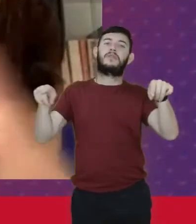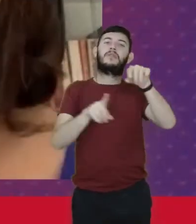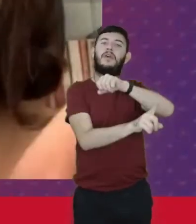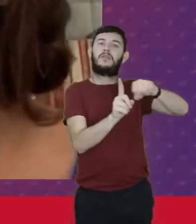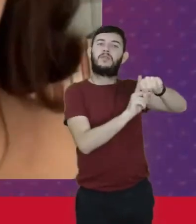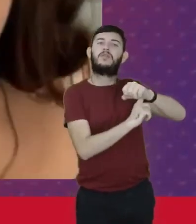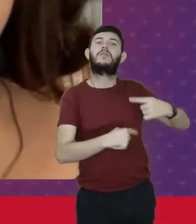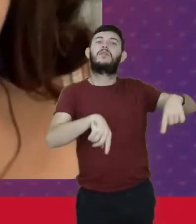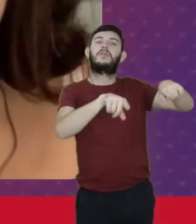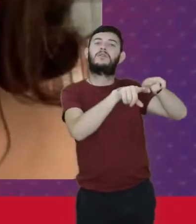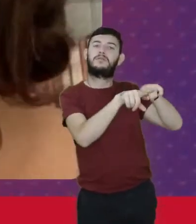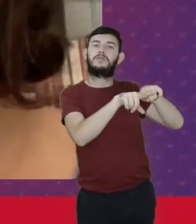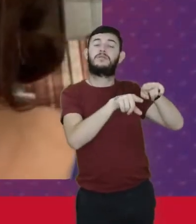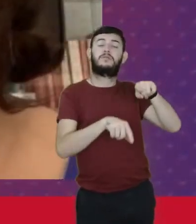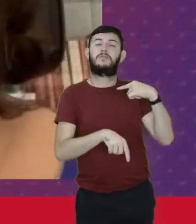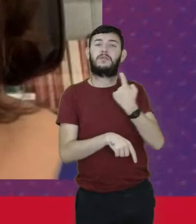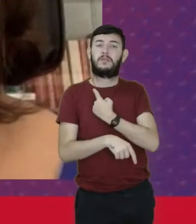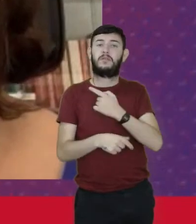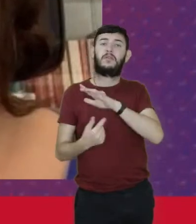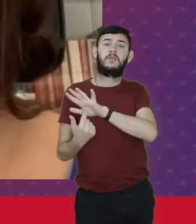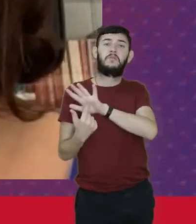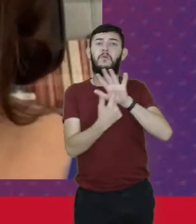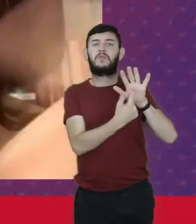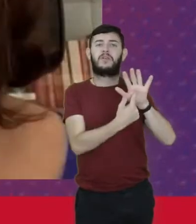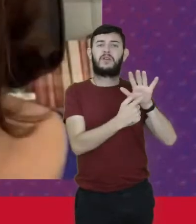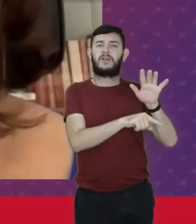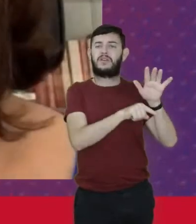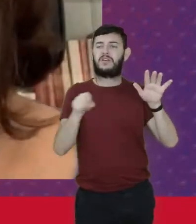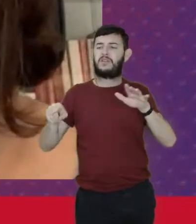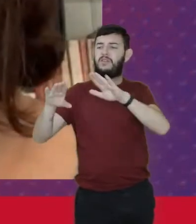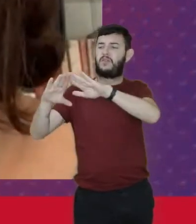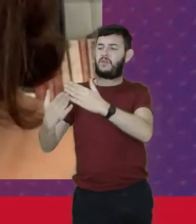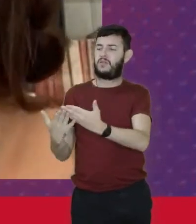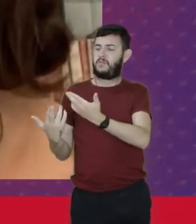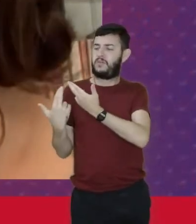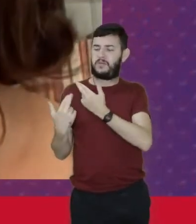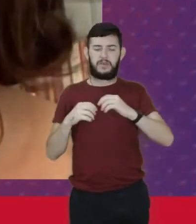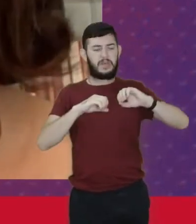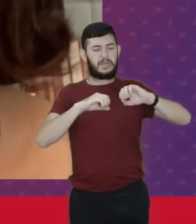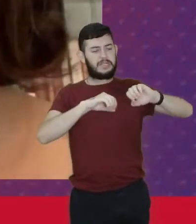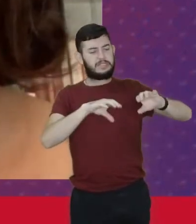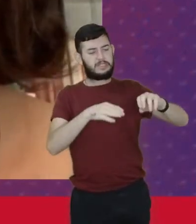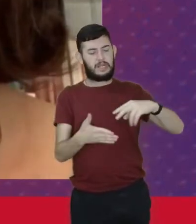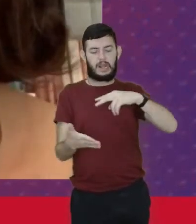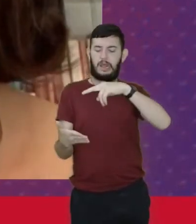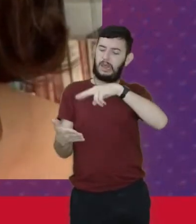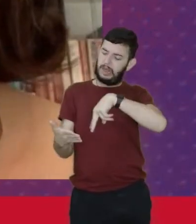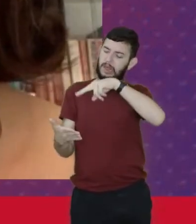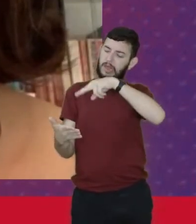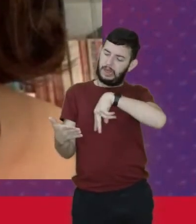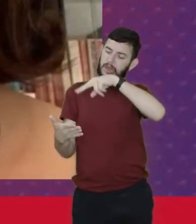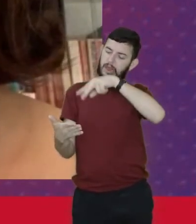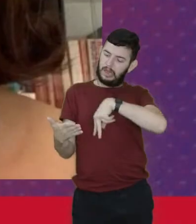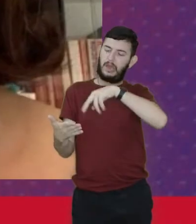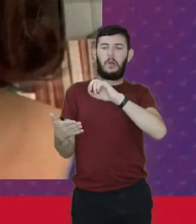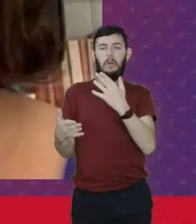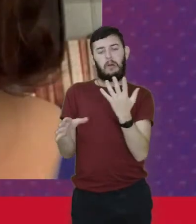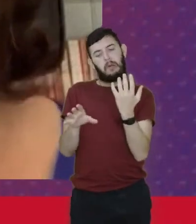possamos reafirmar a ideia de que a escola não é só para ensinar a ler e ensinar cálculo. A escola é um lugar